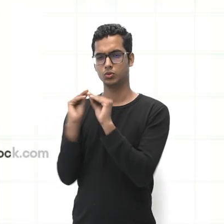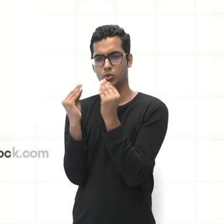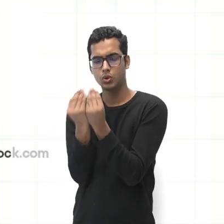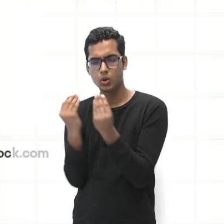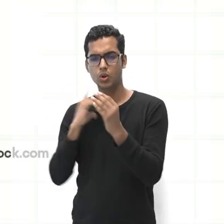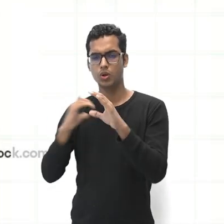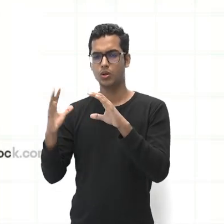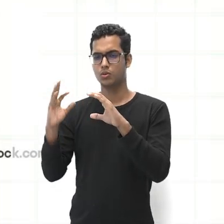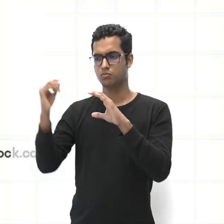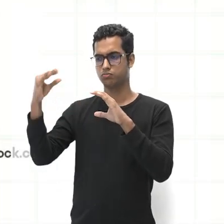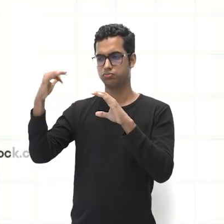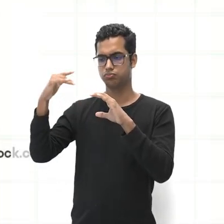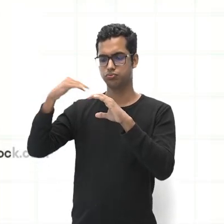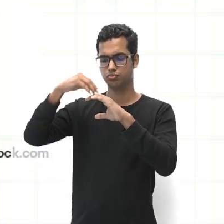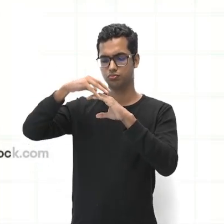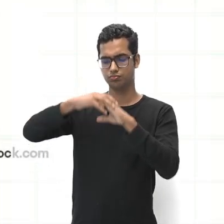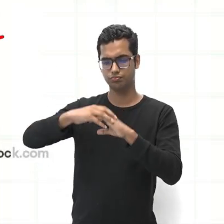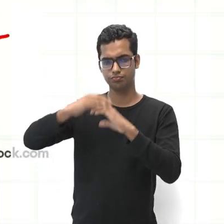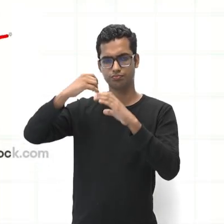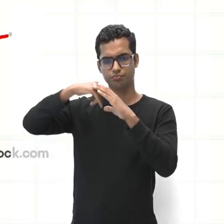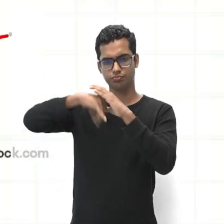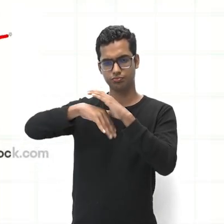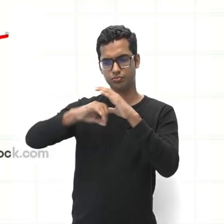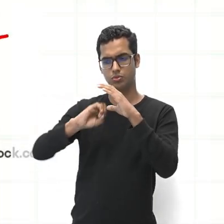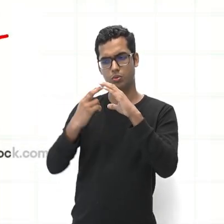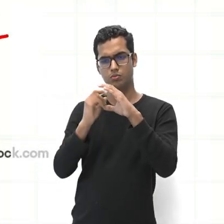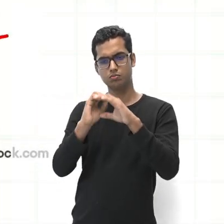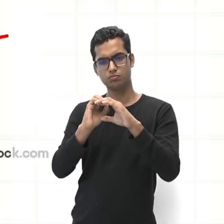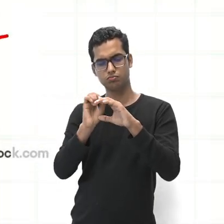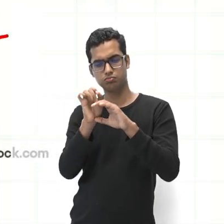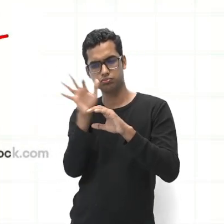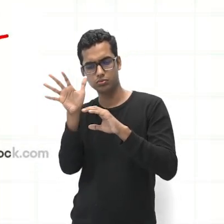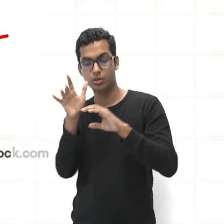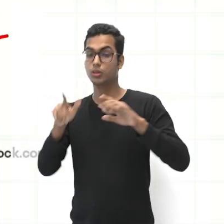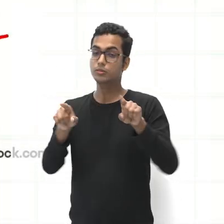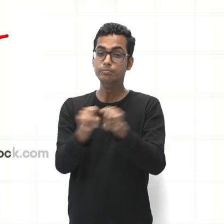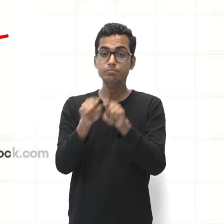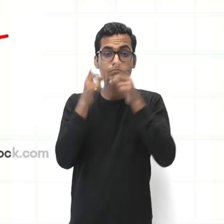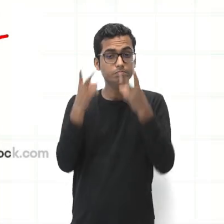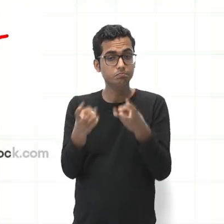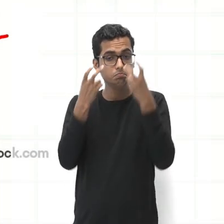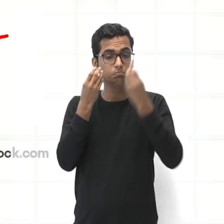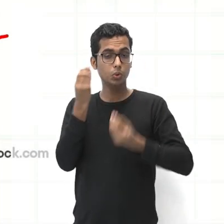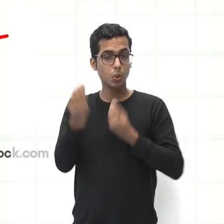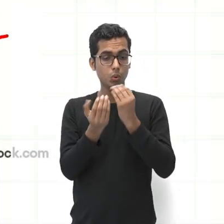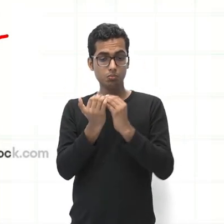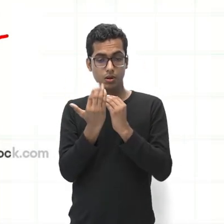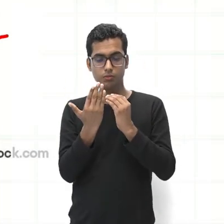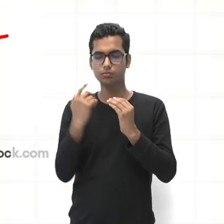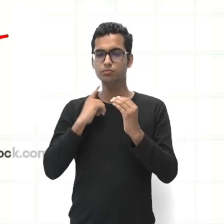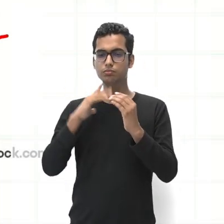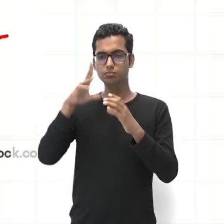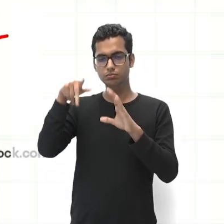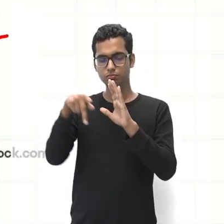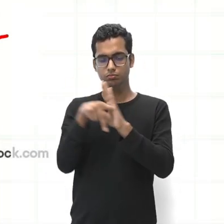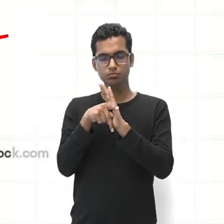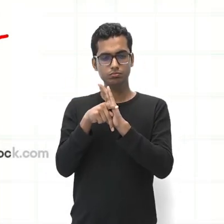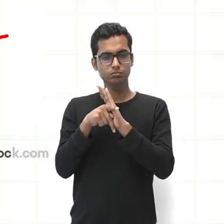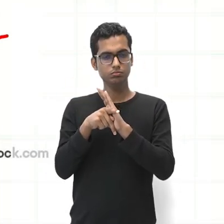substâncias, certo? Ela percebe o meio externo, né? E